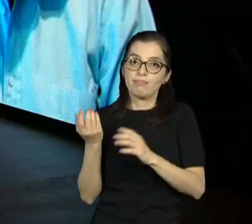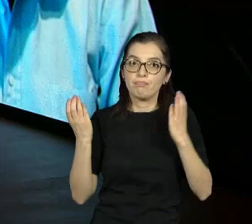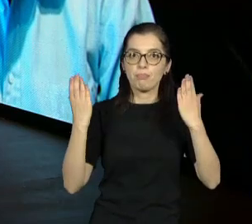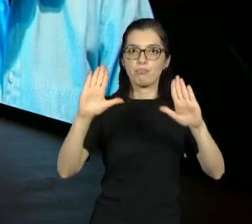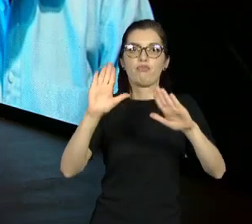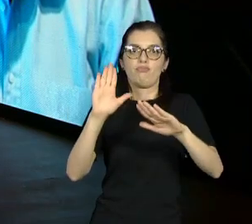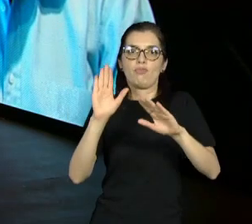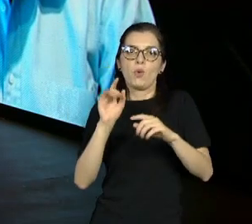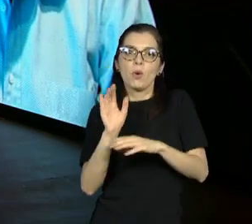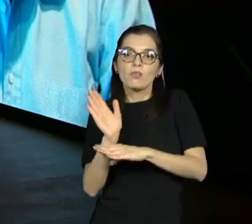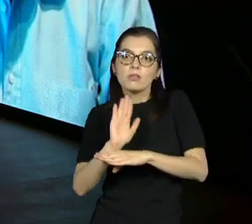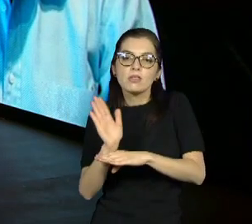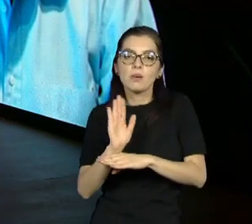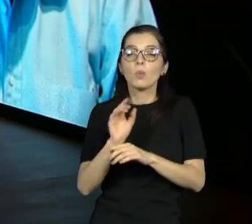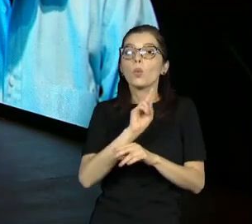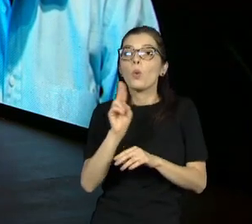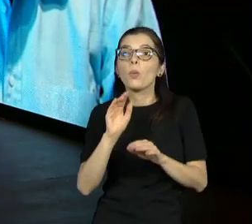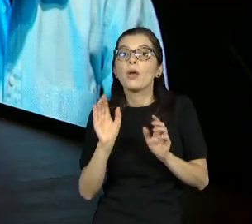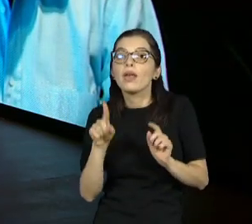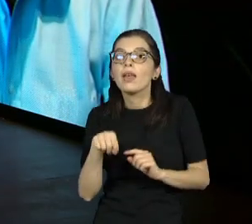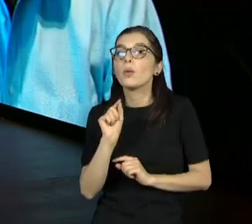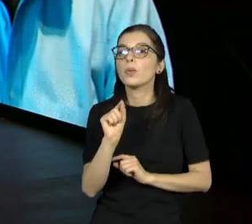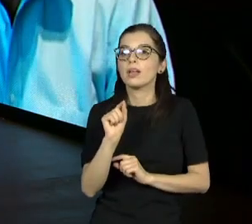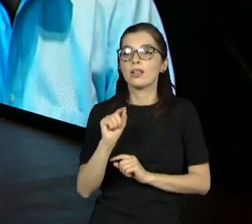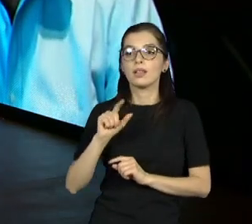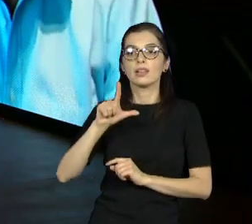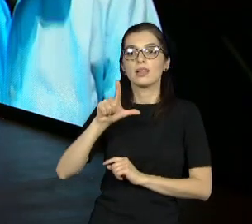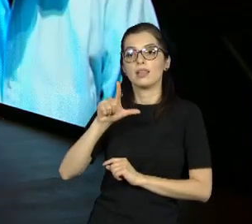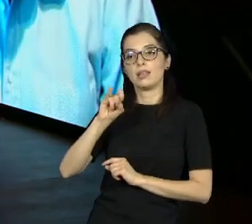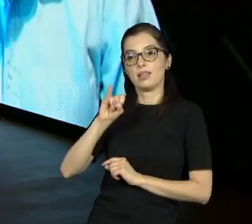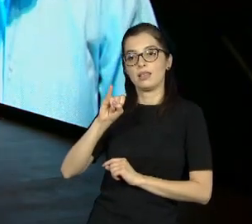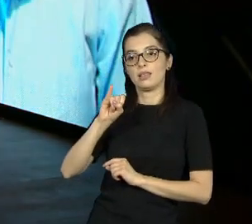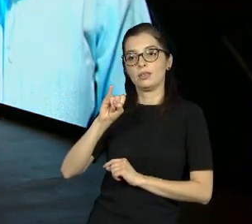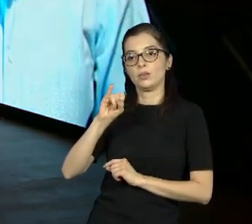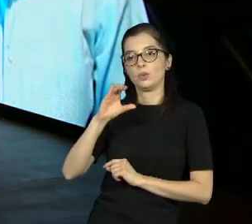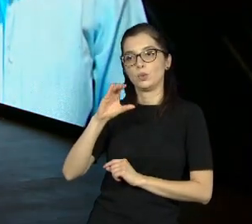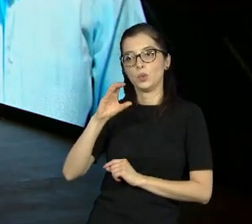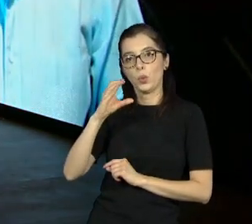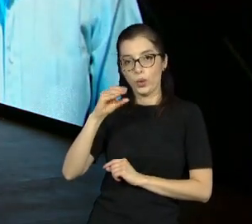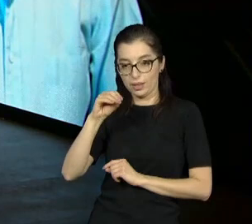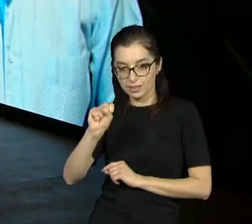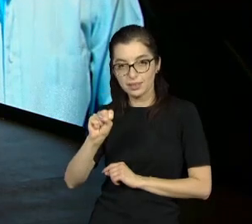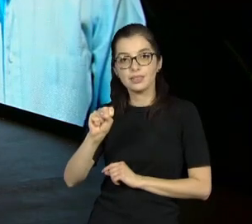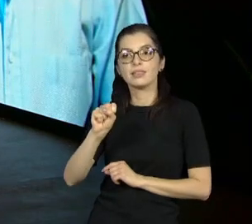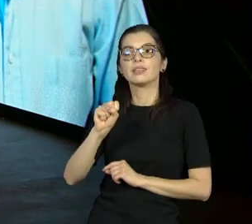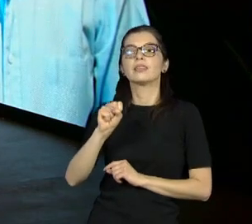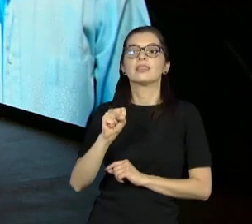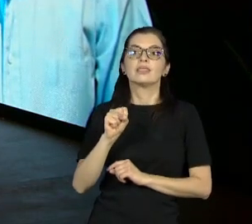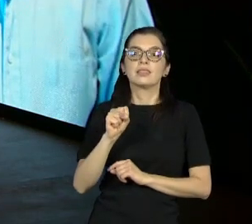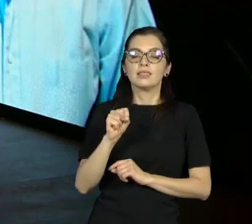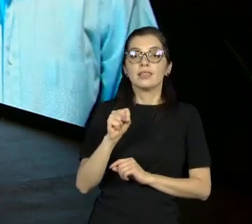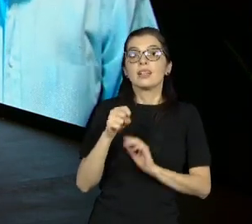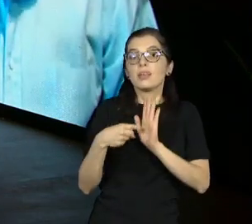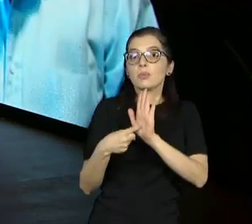se chama Lições. No filme Lições, vou dar um spoiler. Spoiler.